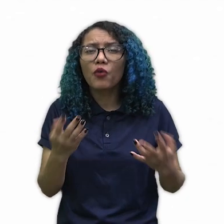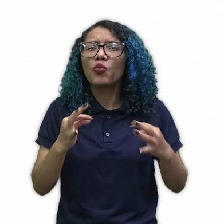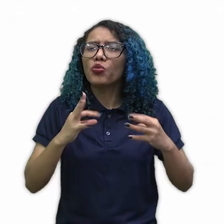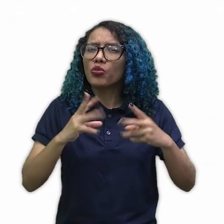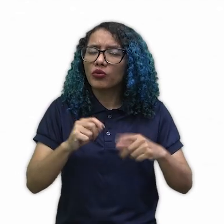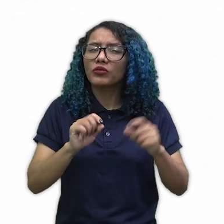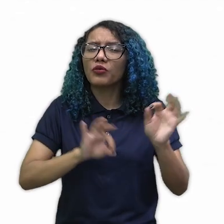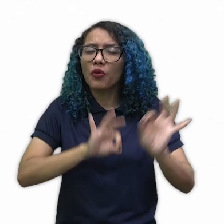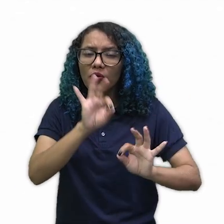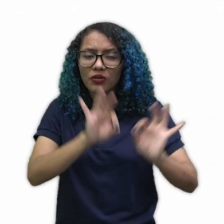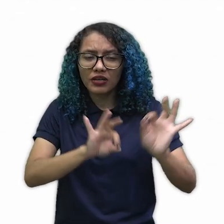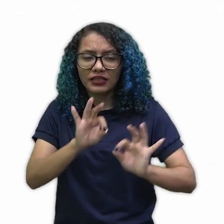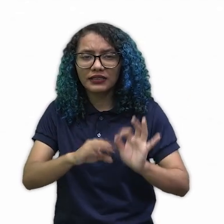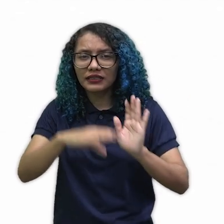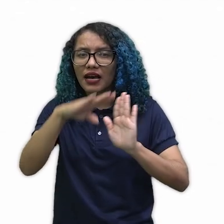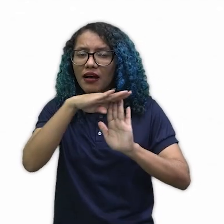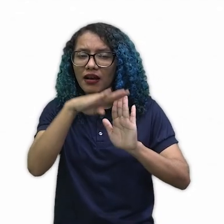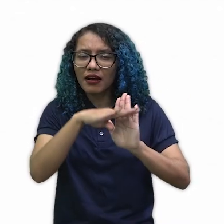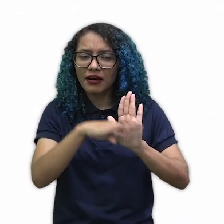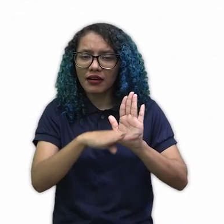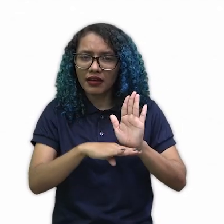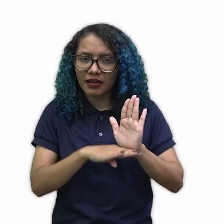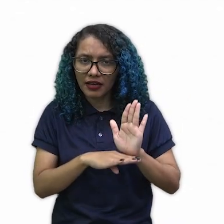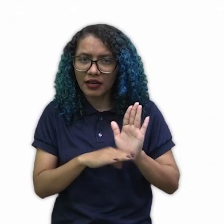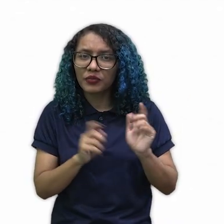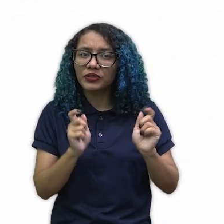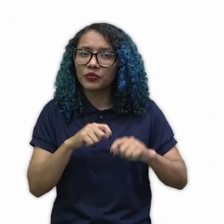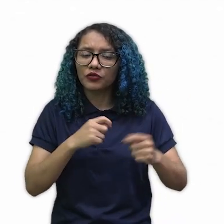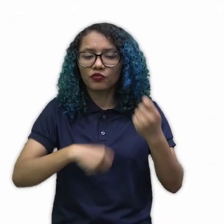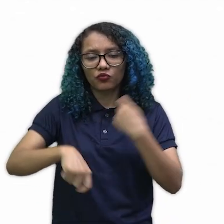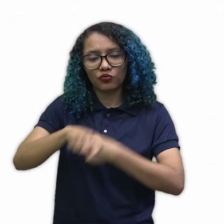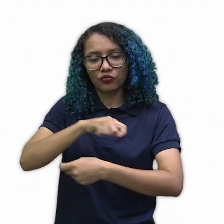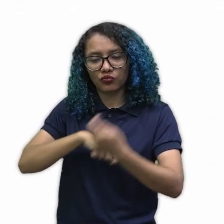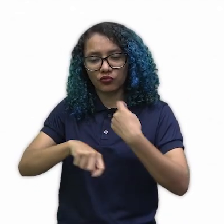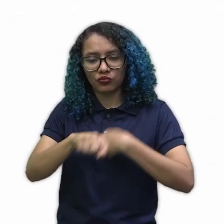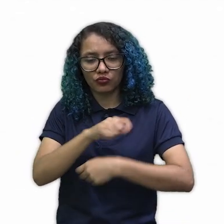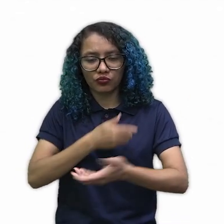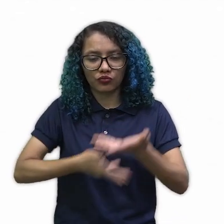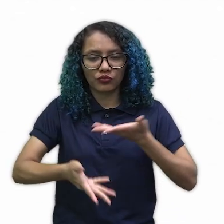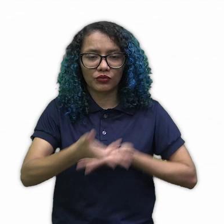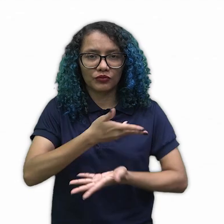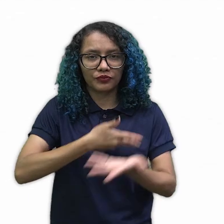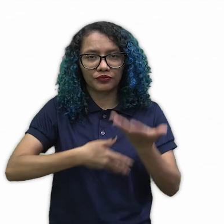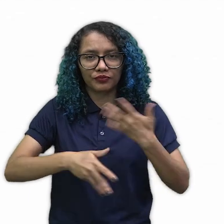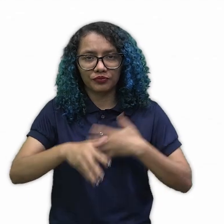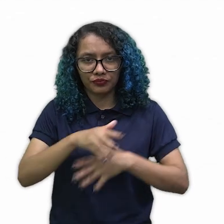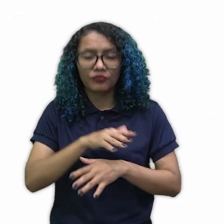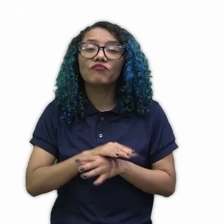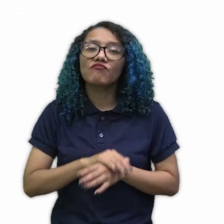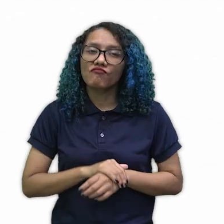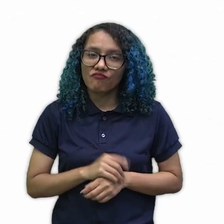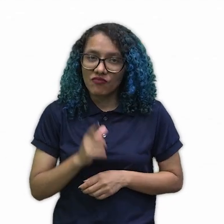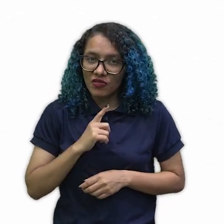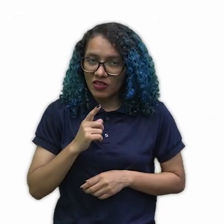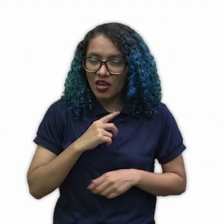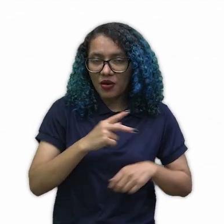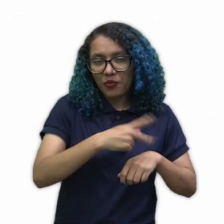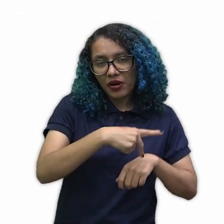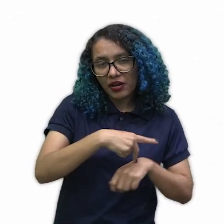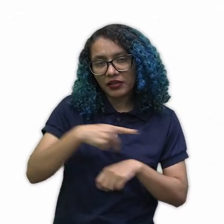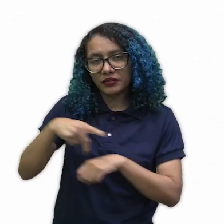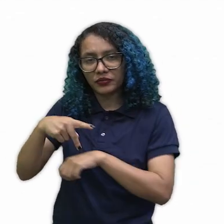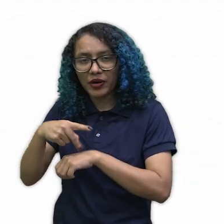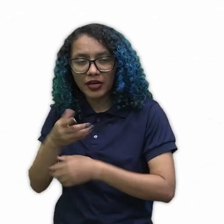vai ajudar a ter essas regras para ocorrer o quê? A comercialização entre o país e